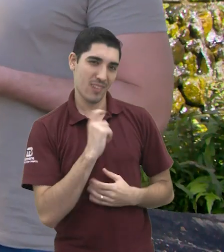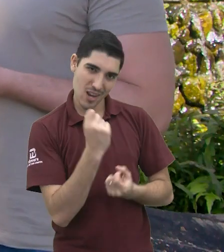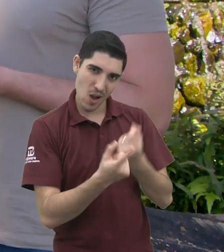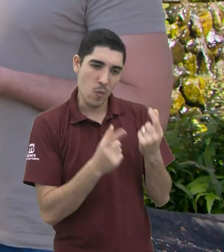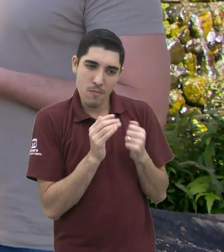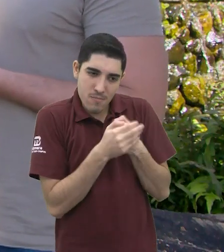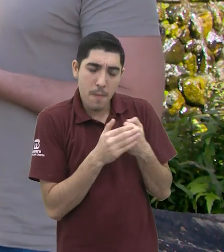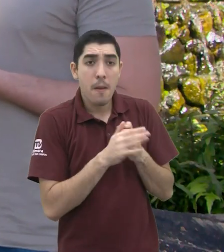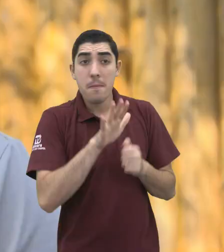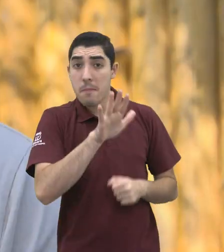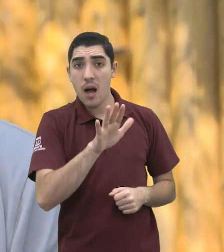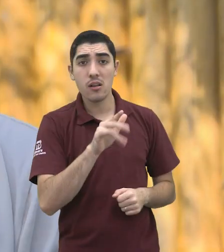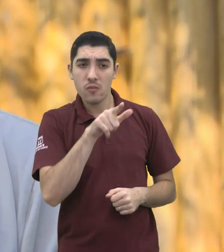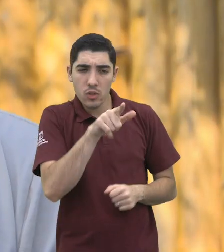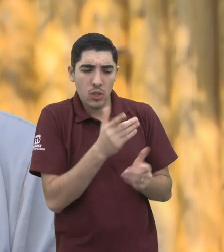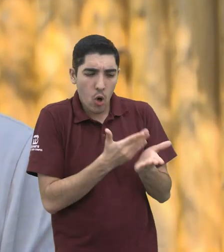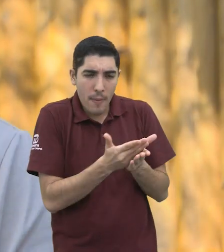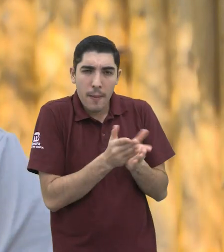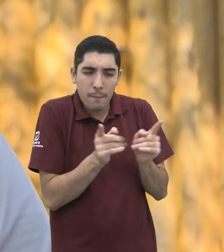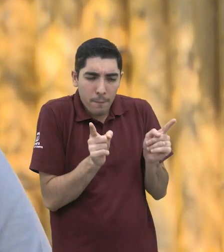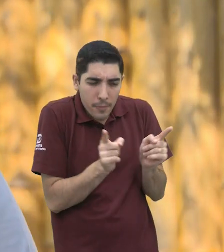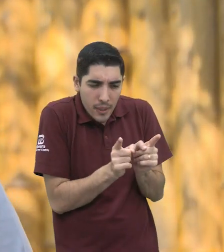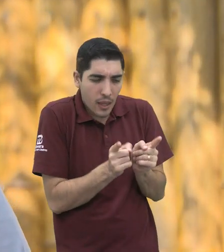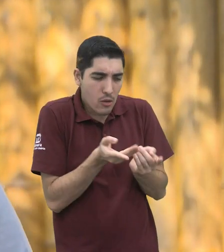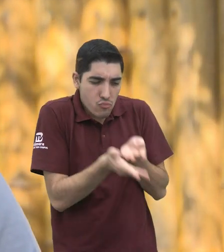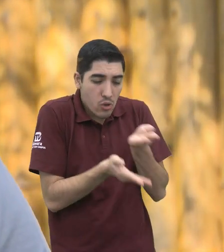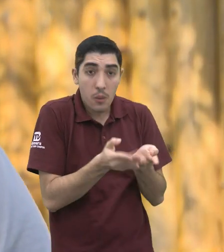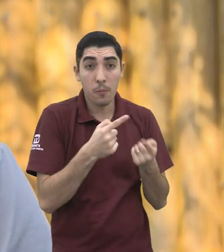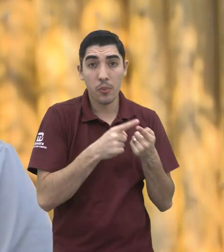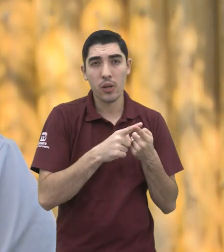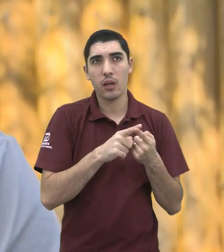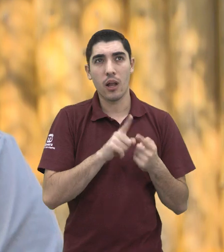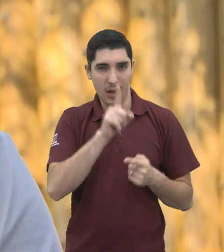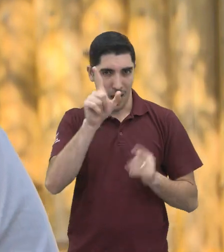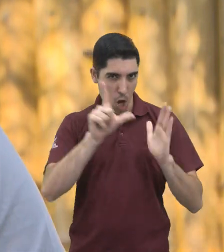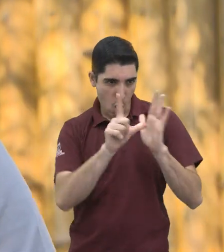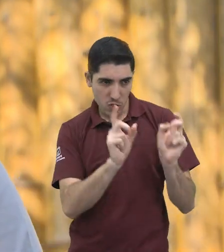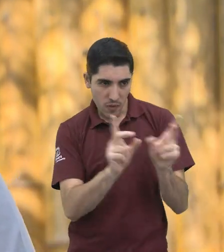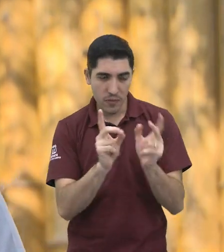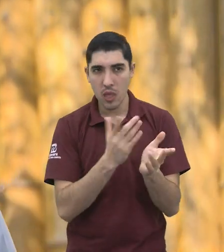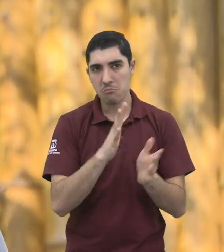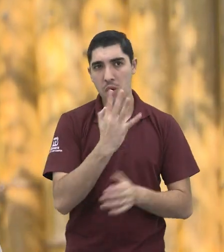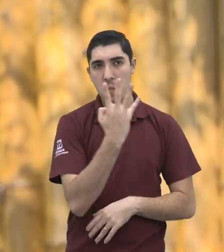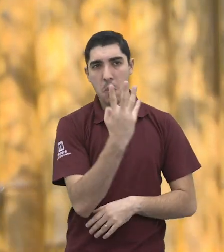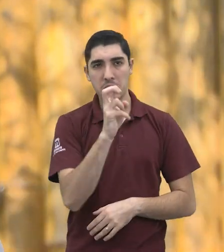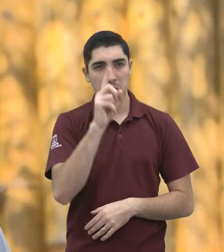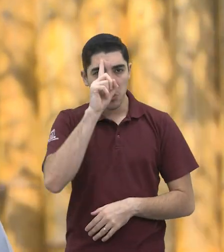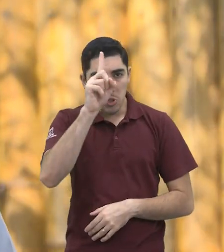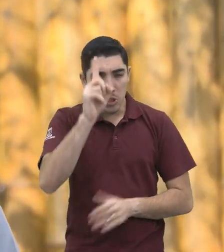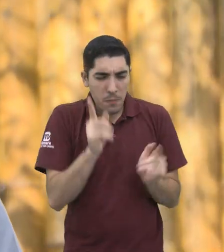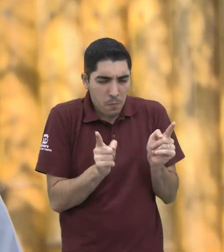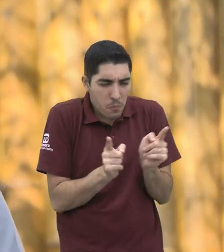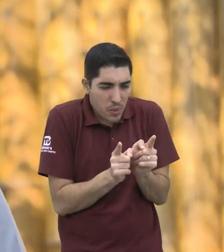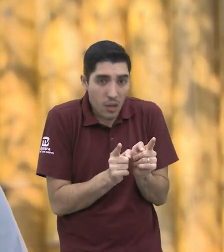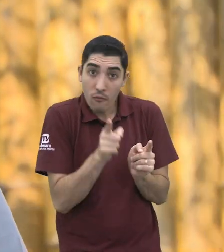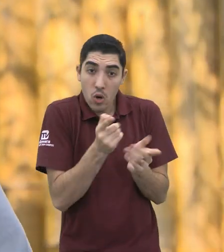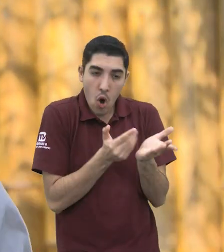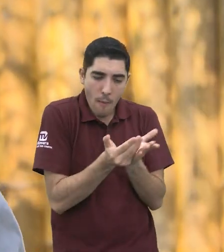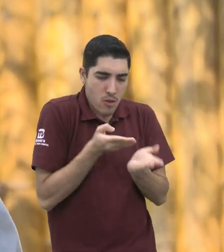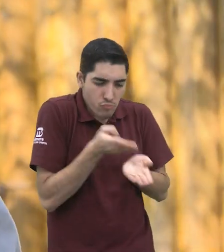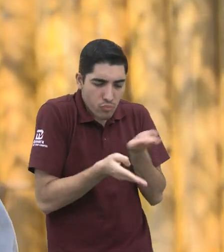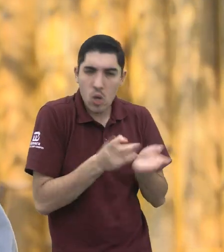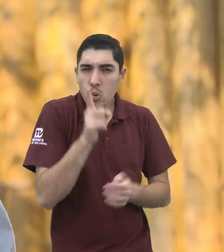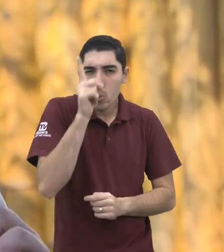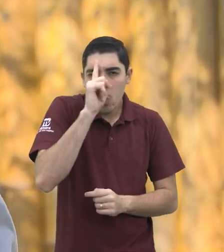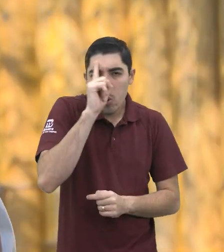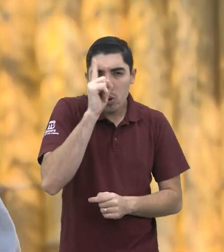mais arisquinhos mesmo, mas se você pegar eles bem pequenininhos, que na loja eles começam a vender com 45 dias, Sim. se você pegar eles bem pequenininho e